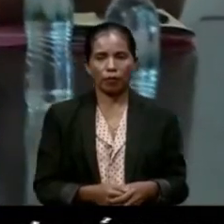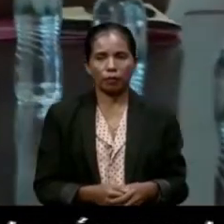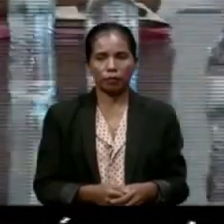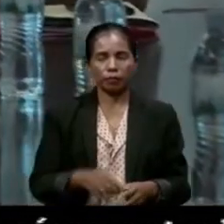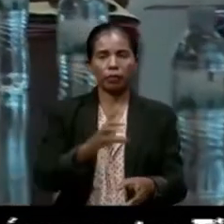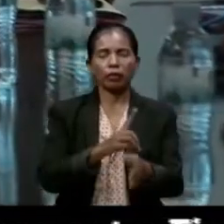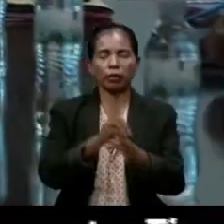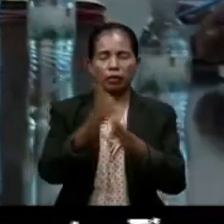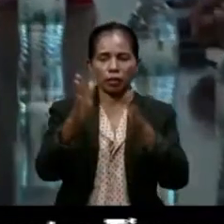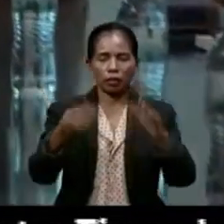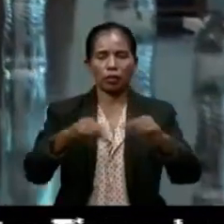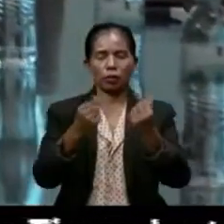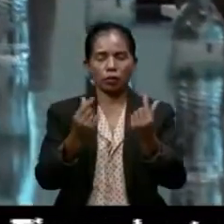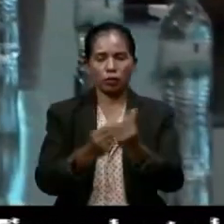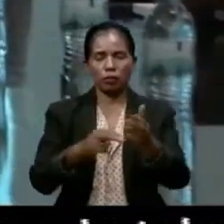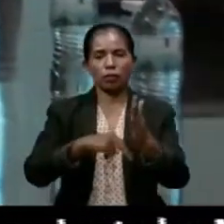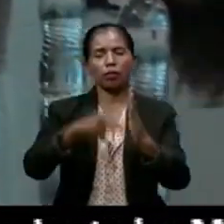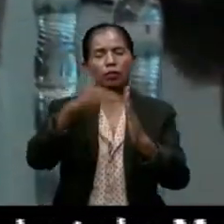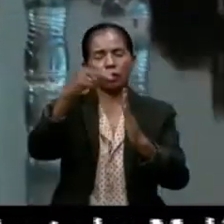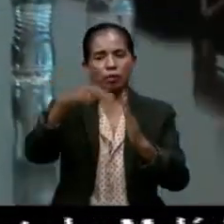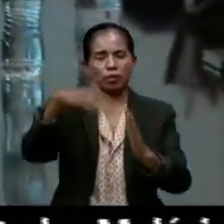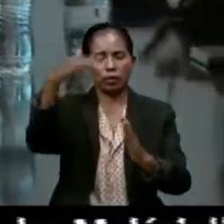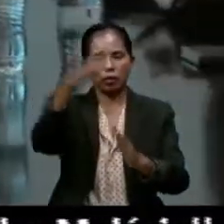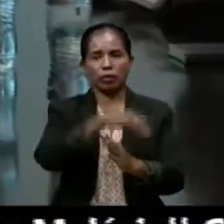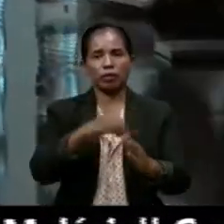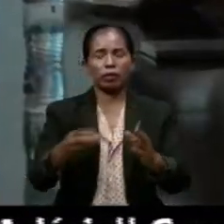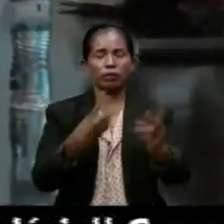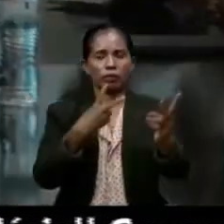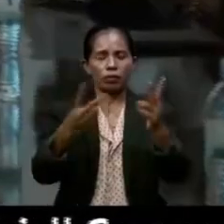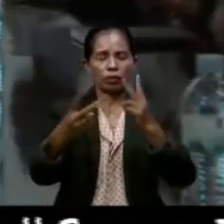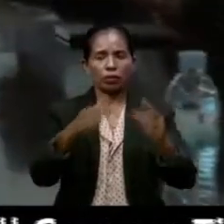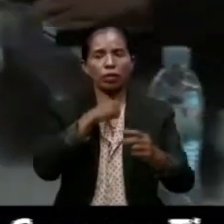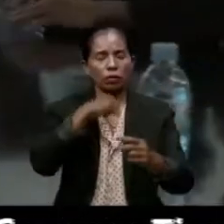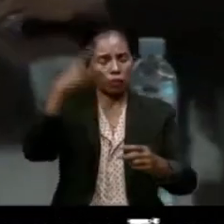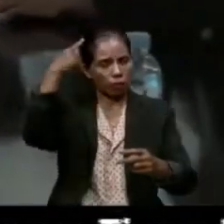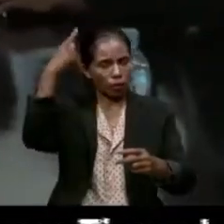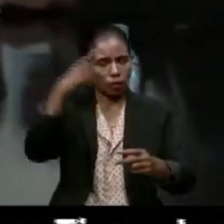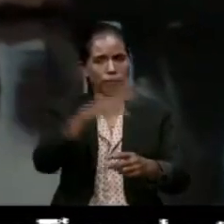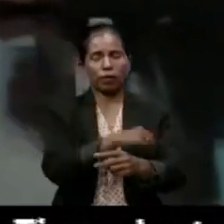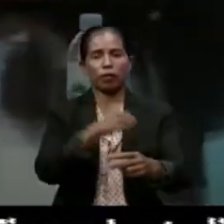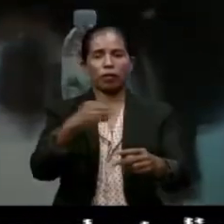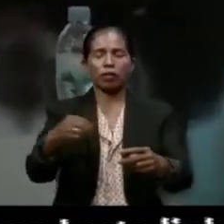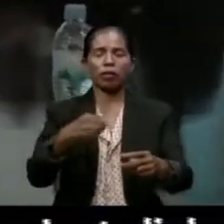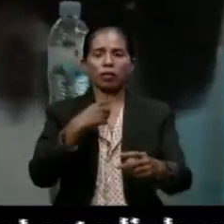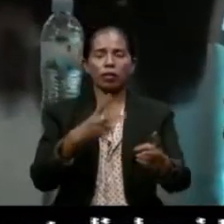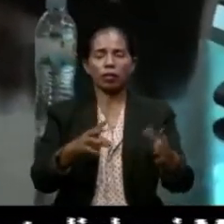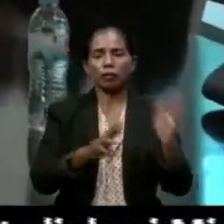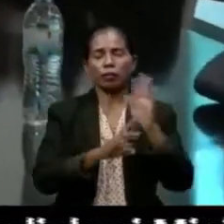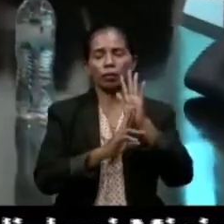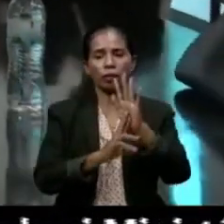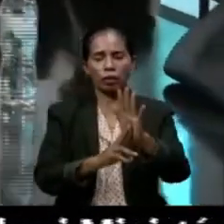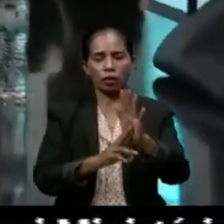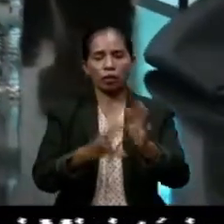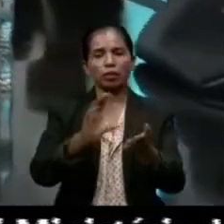Coordenador Geral Interino Equipa Alto Nível Institucional Ba Visita Papa Francisco Tomás Cabral, representante Santa Sé e